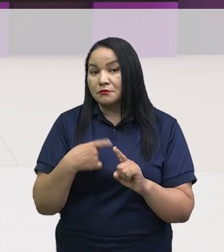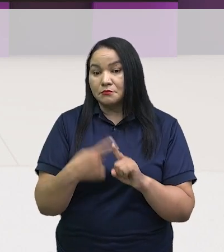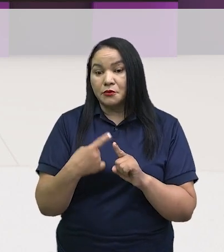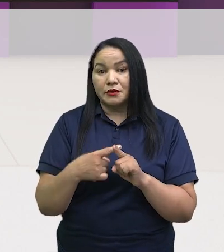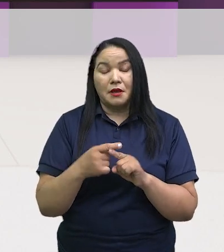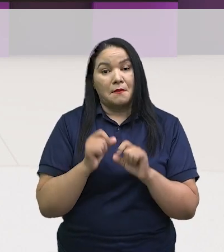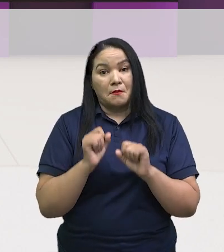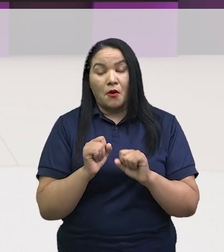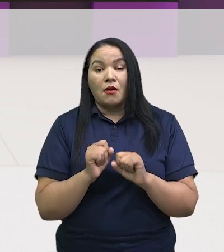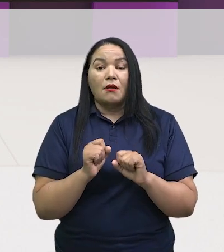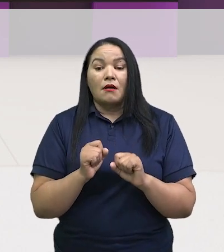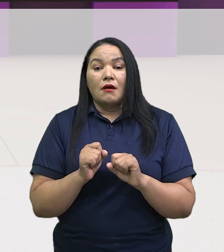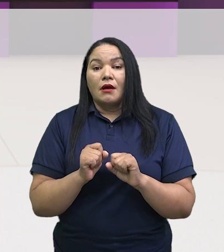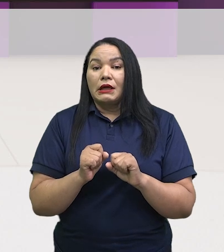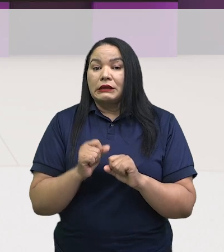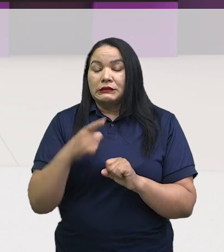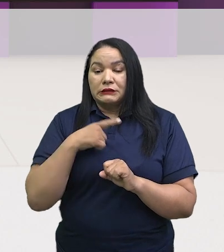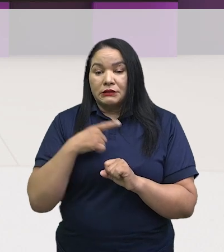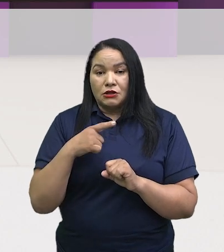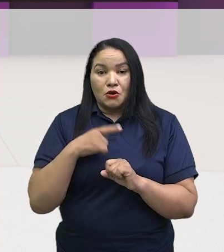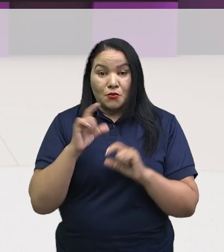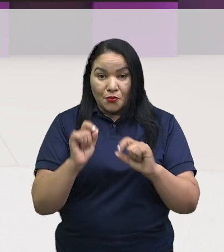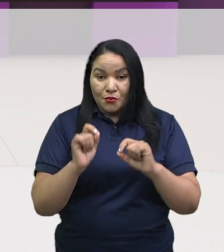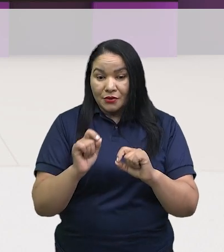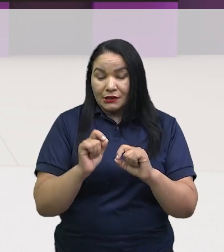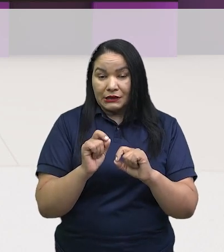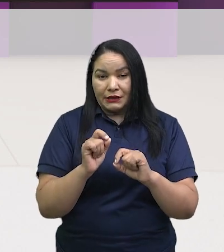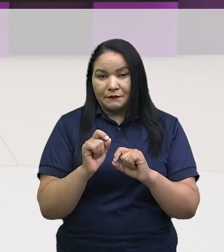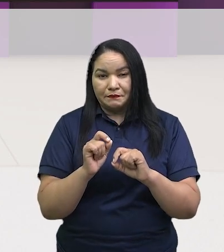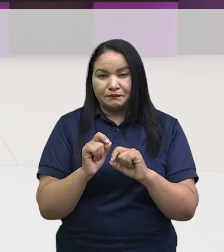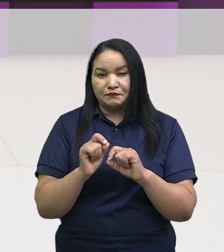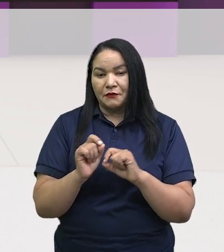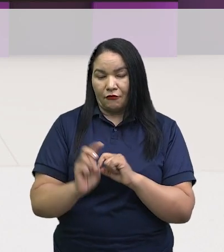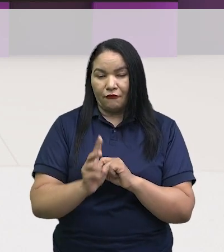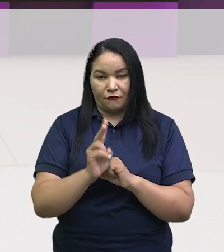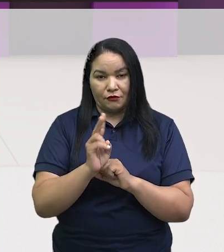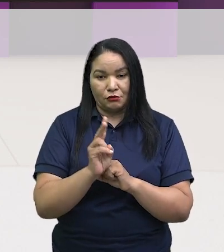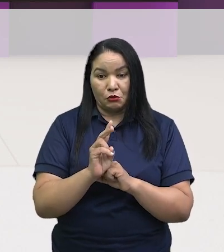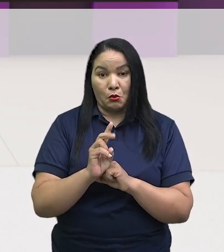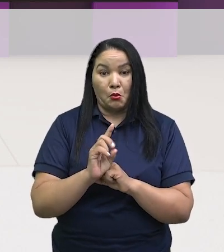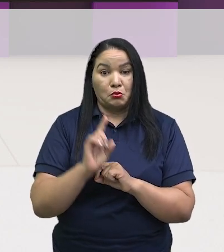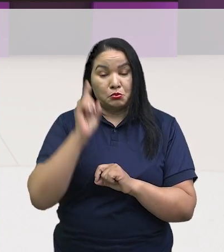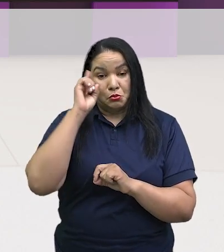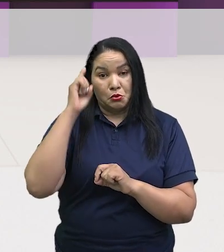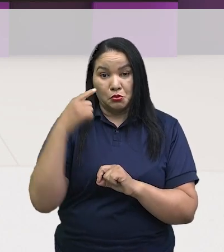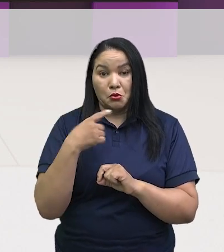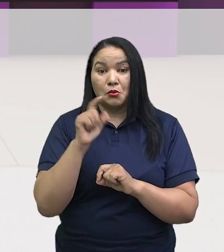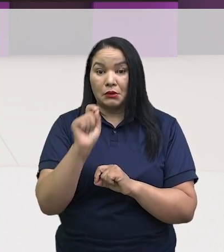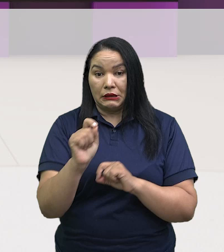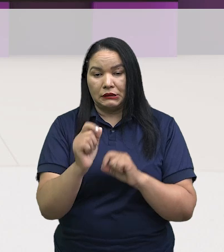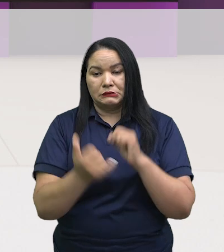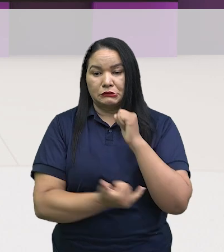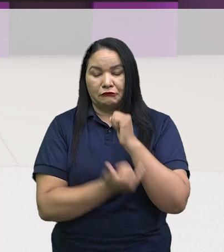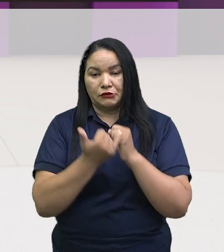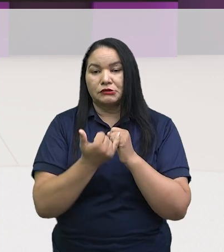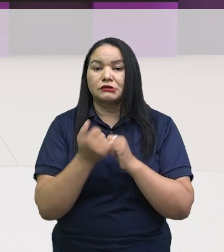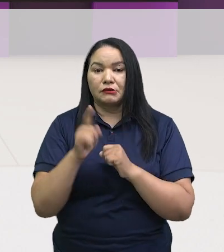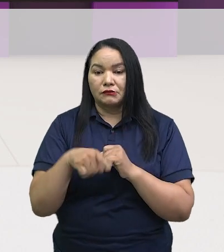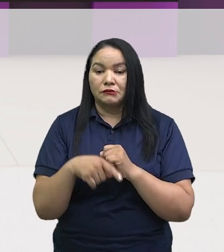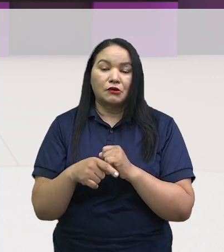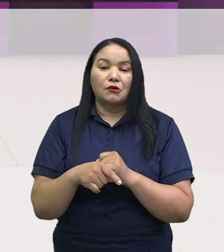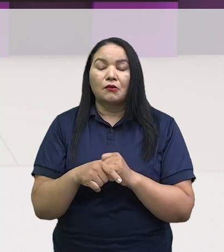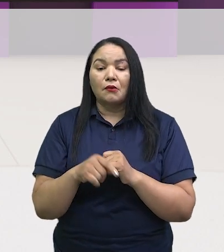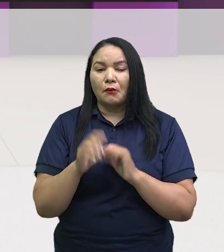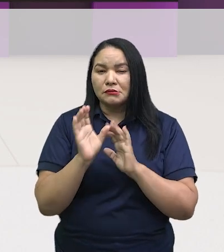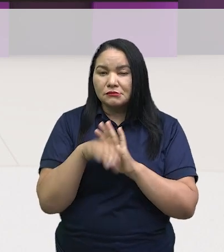ali diminuído porque tem algo ali que briga com ele em termos de valor diariamente, que é a inflação. O que é a inflação, então? É um